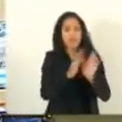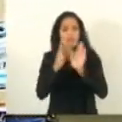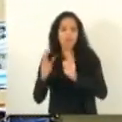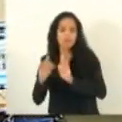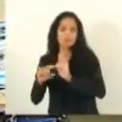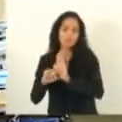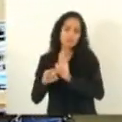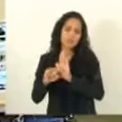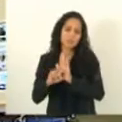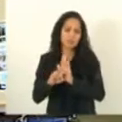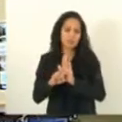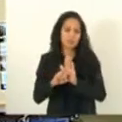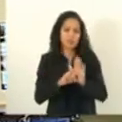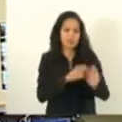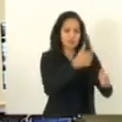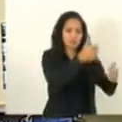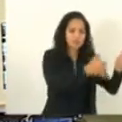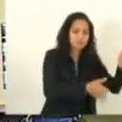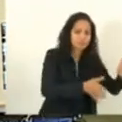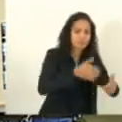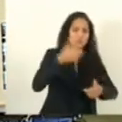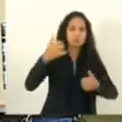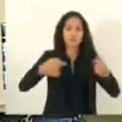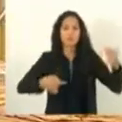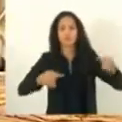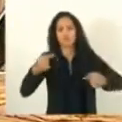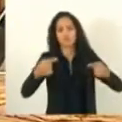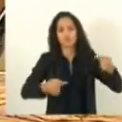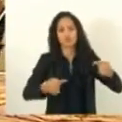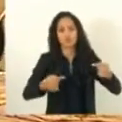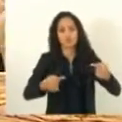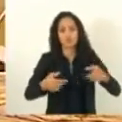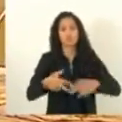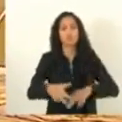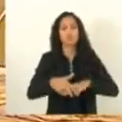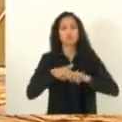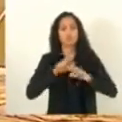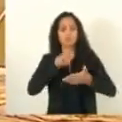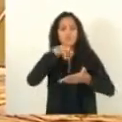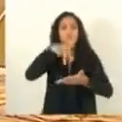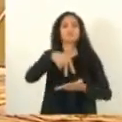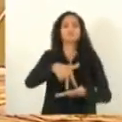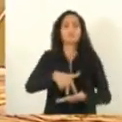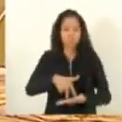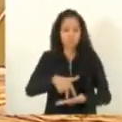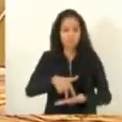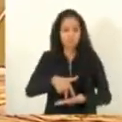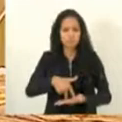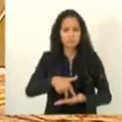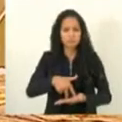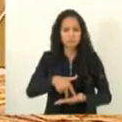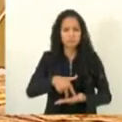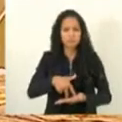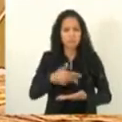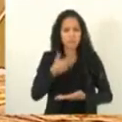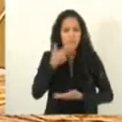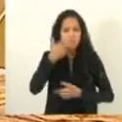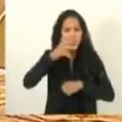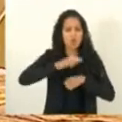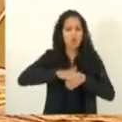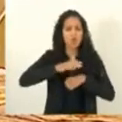negativas. Então, eu fiz questão de vir aqui para que eu falasse com